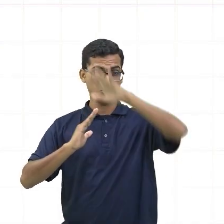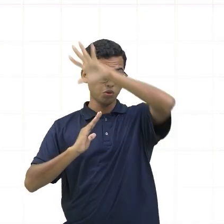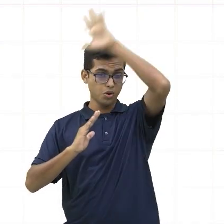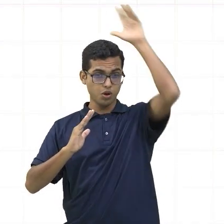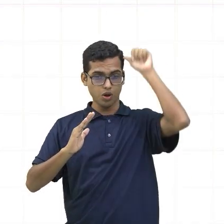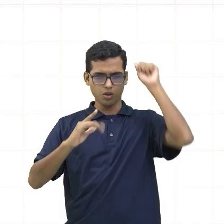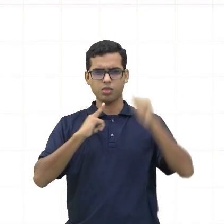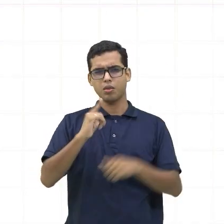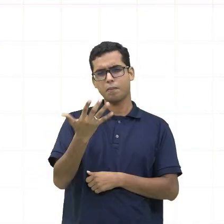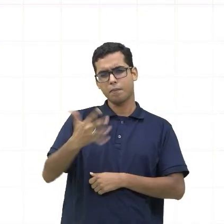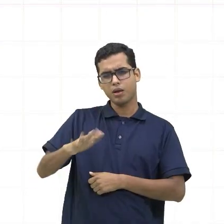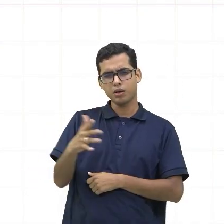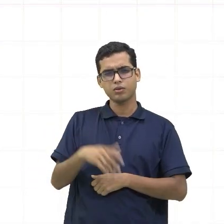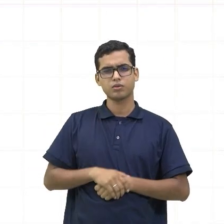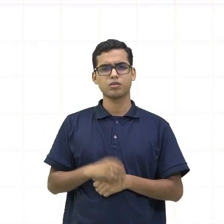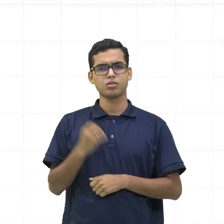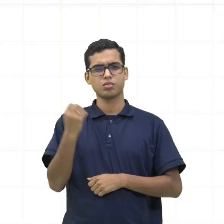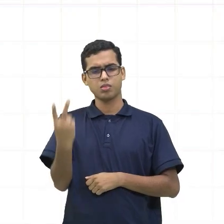ali em torno de